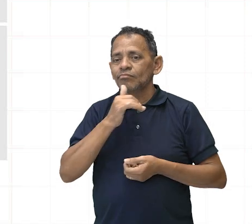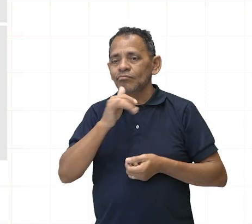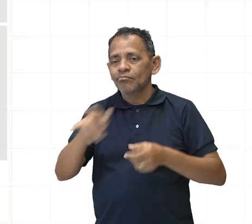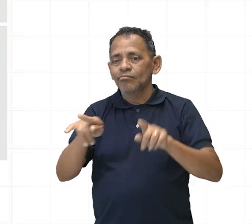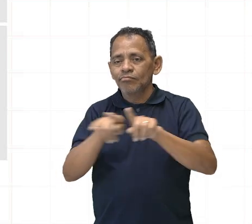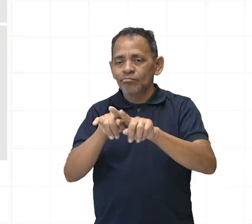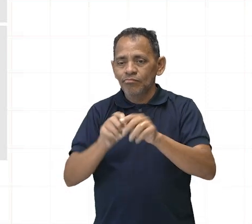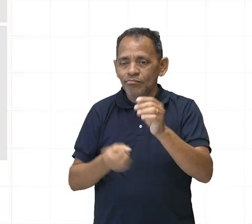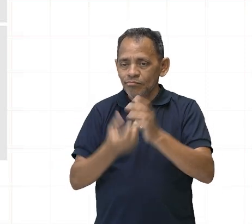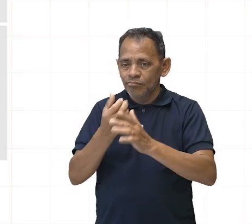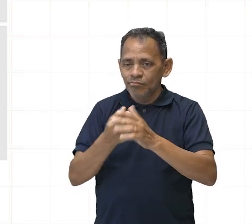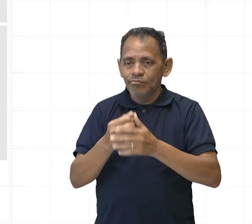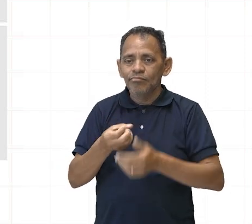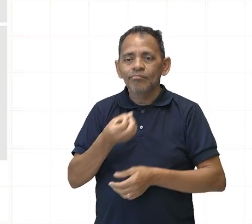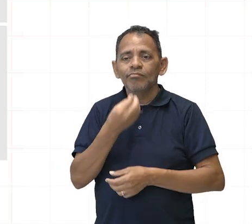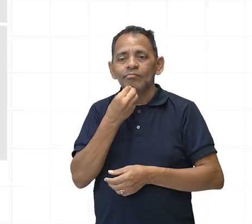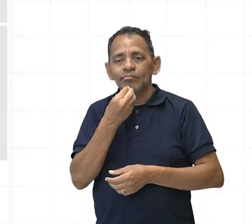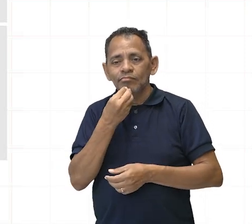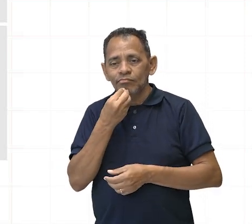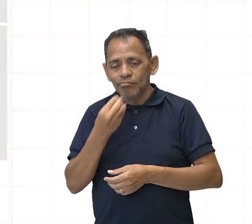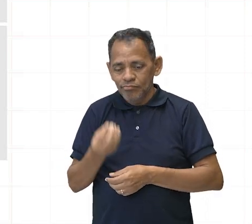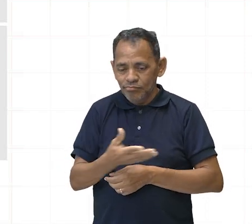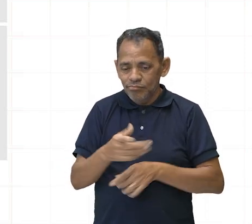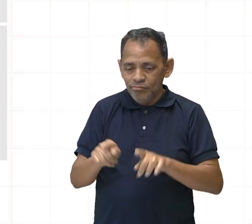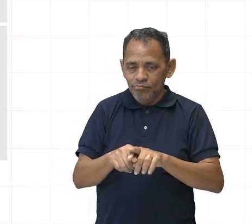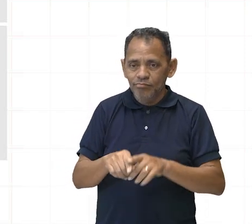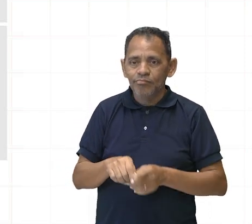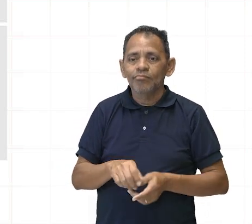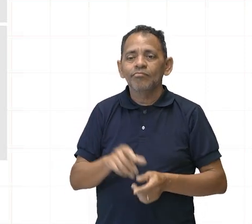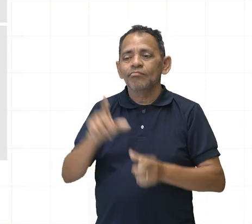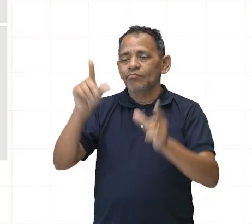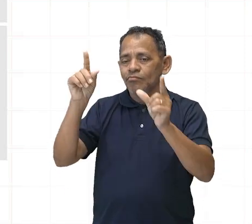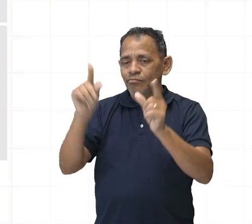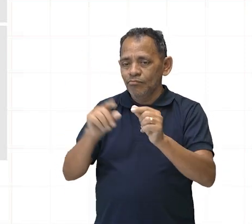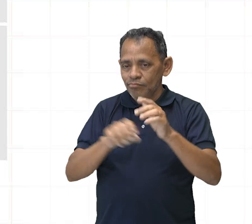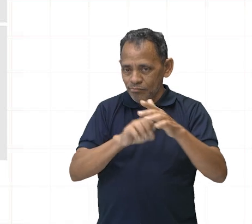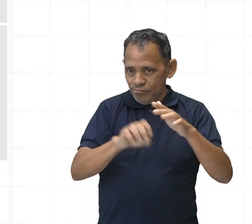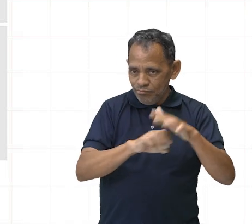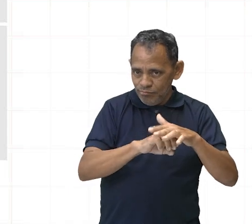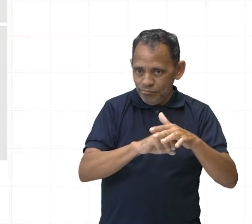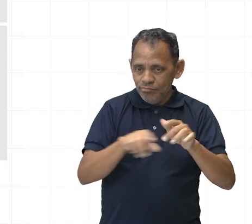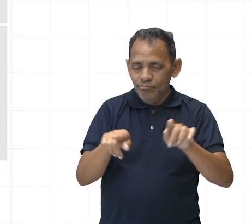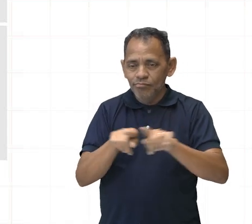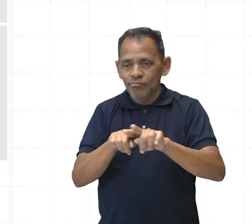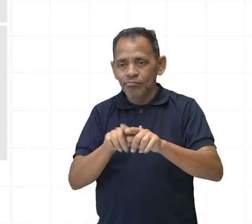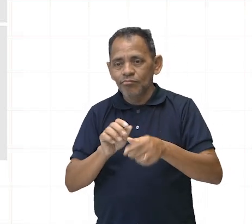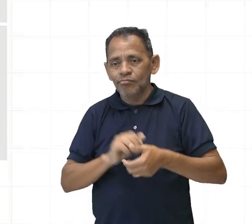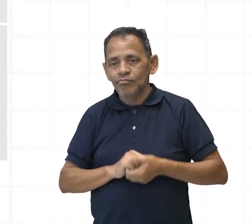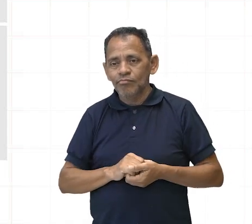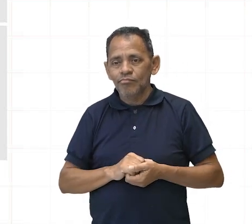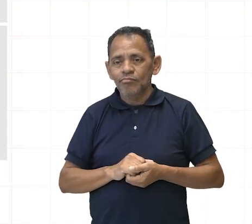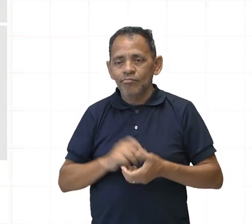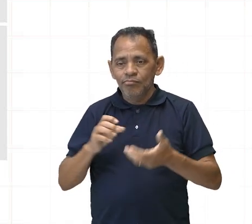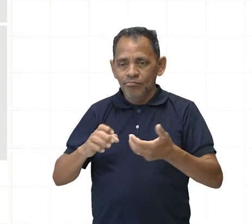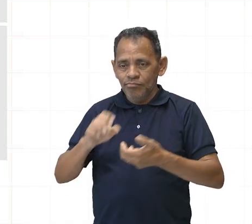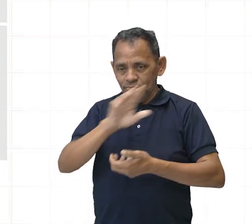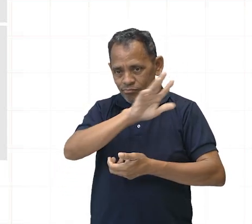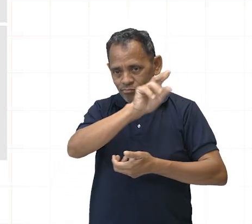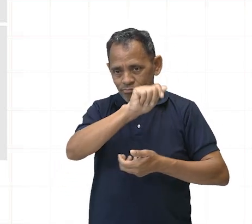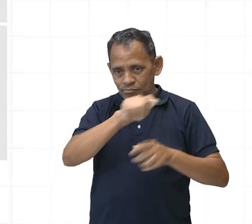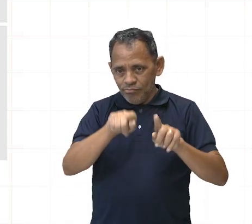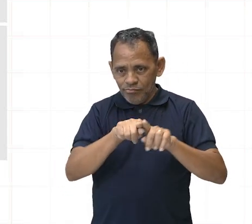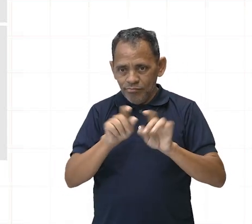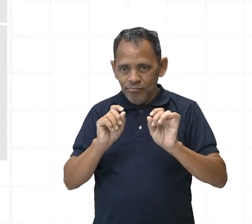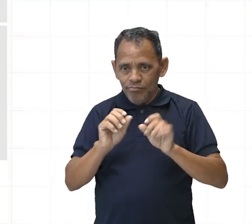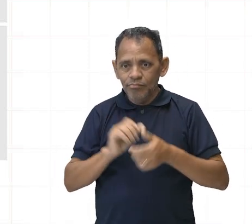criando novas oportunidades para as pequenas e médias empresas nesses continentes. Então, no continente asiático, né?